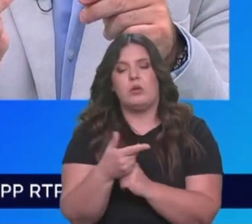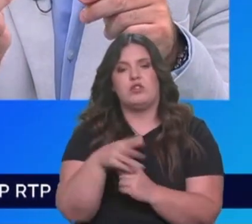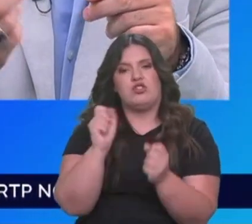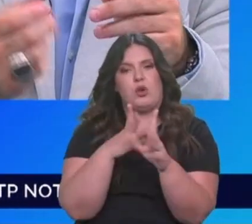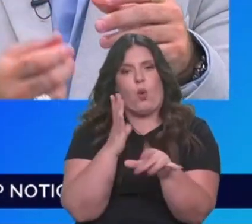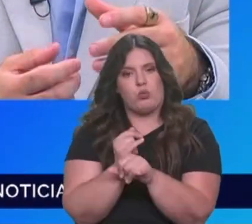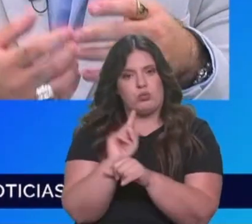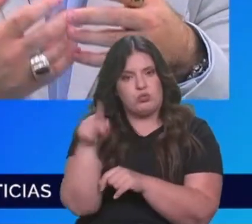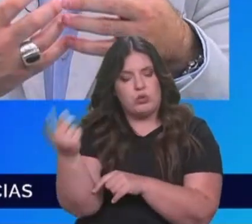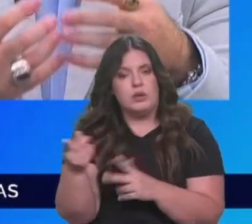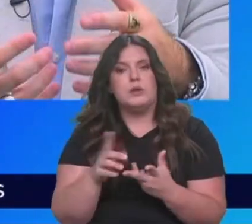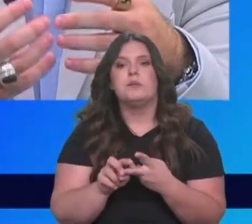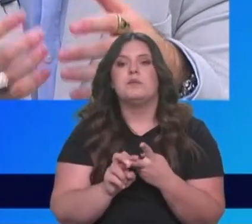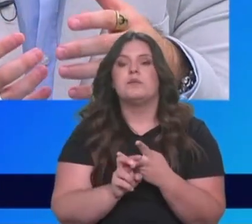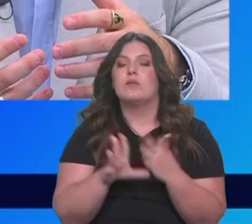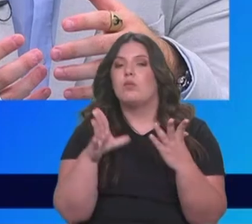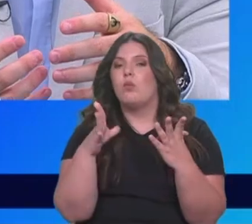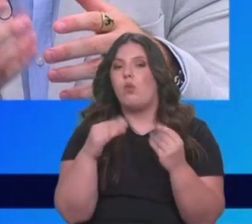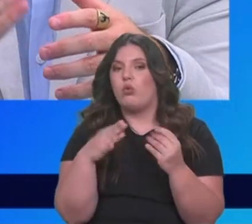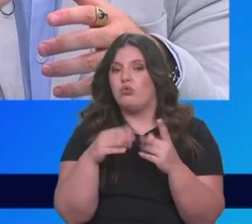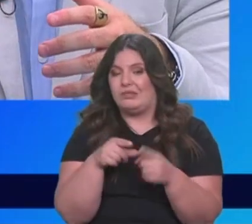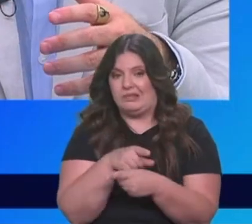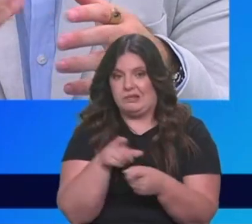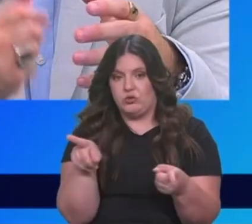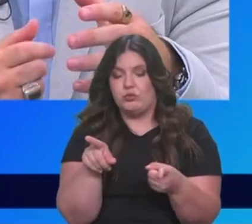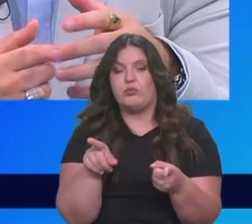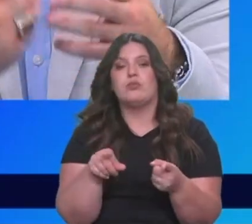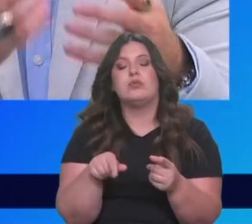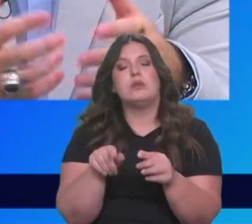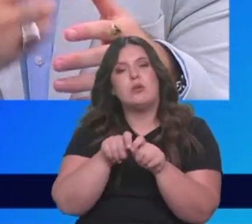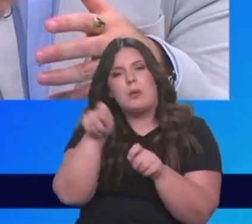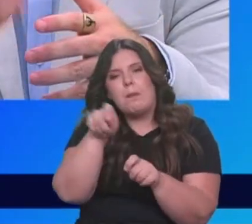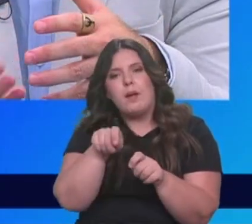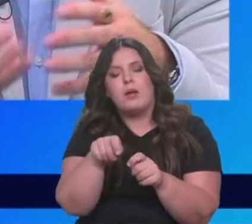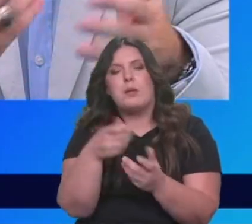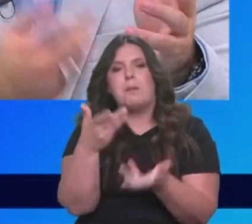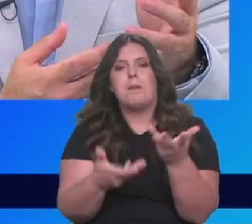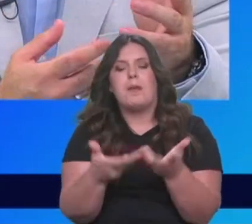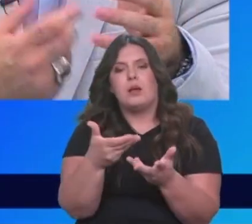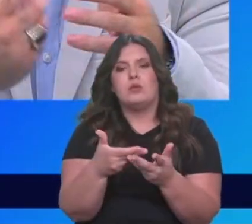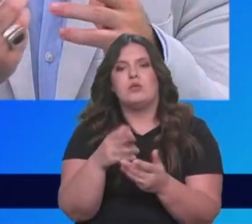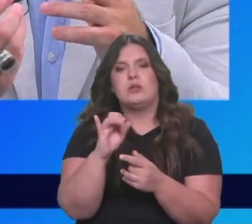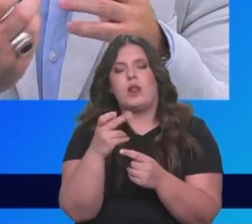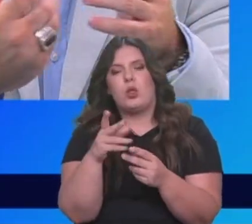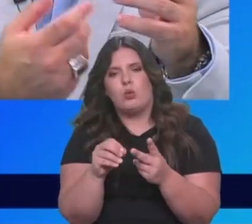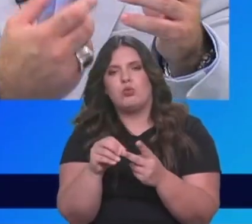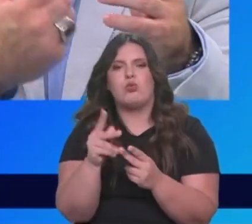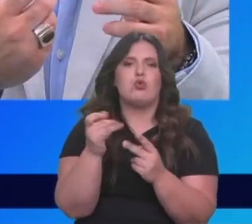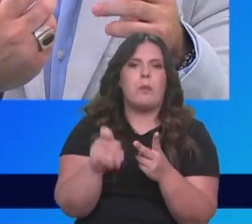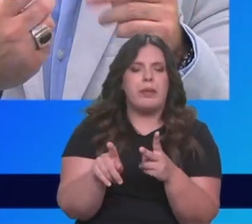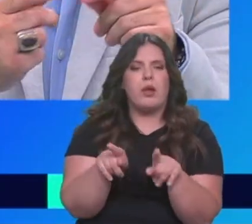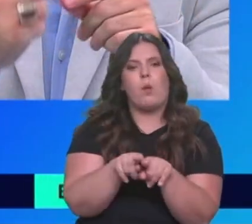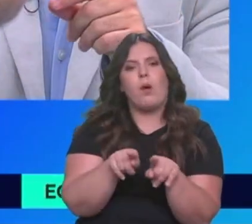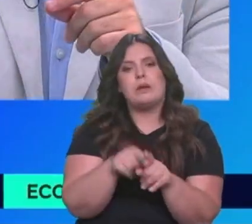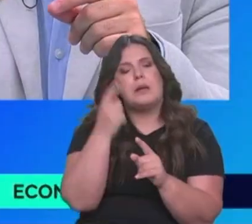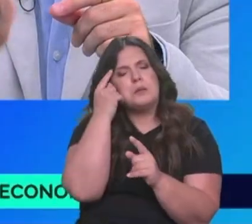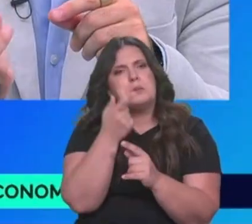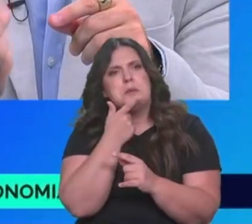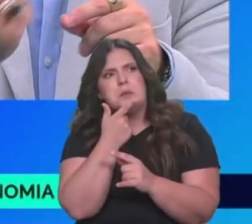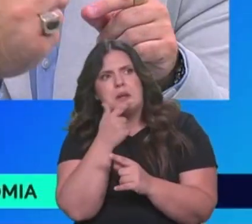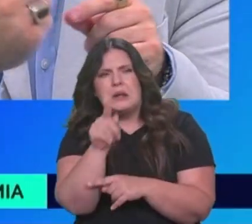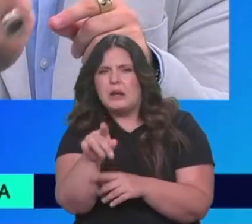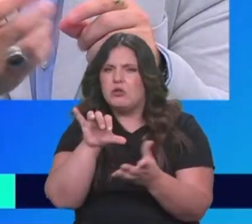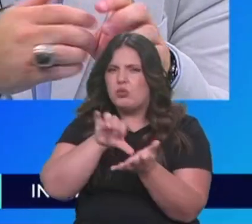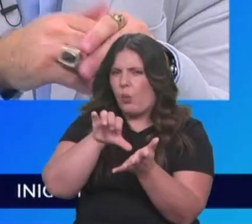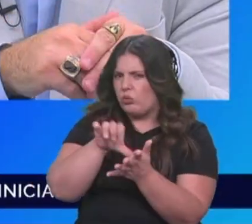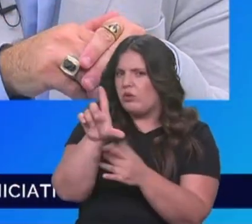noutros sistemas planetários, muitos deles do tamanho com a massa de Júpiter ou de Saturno. E agora tentamos especular. Será que aqueles